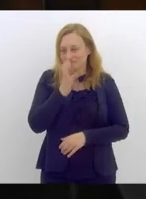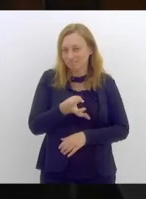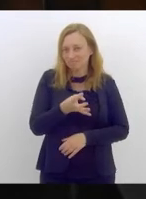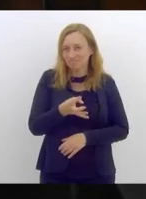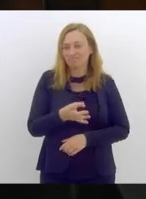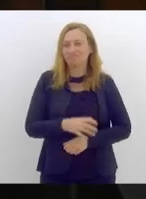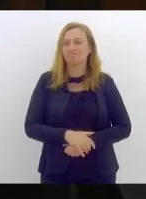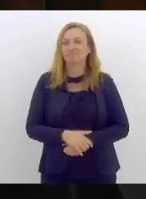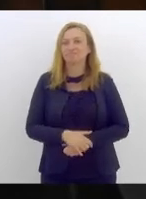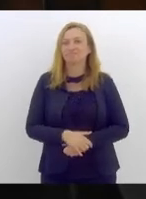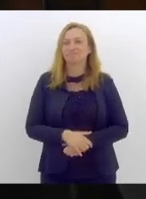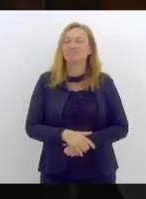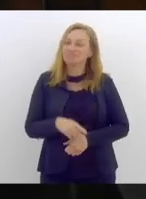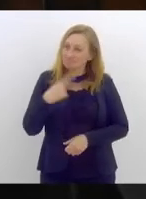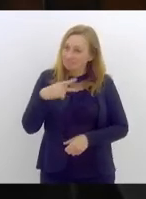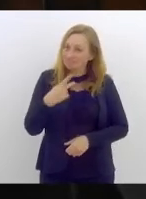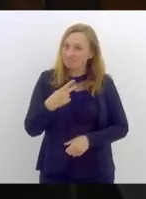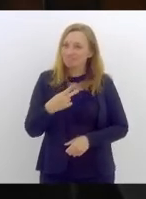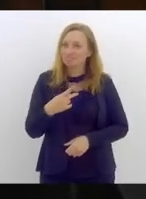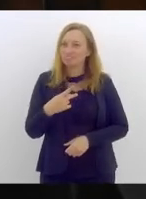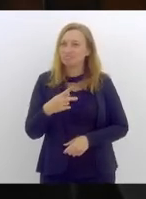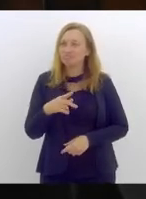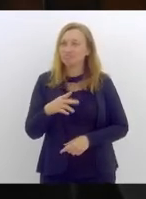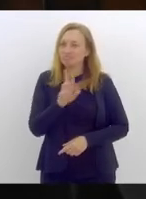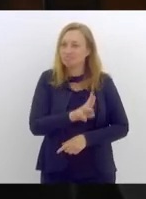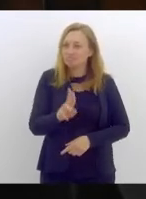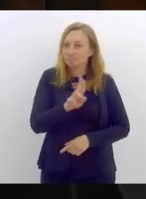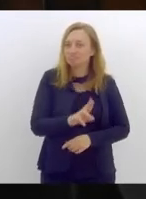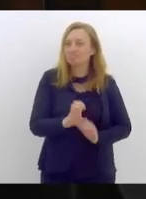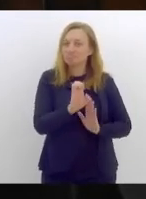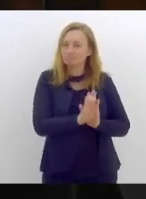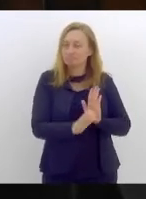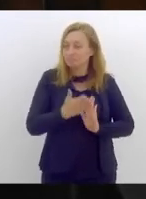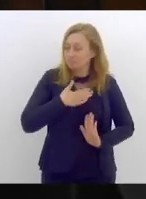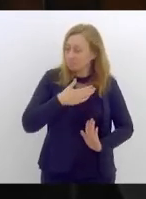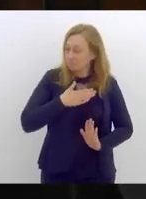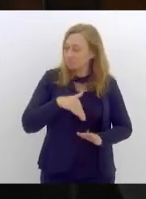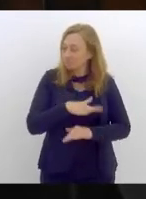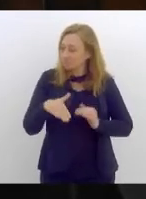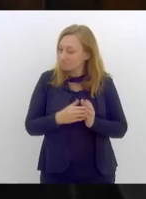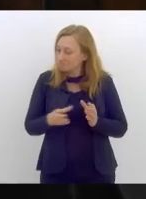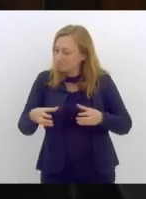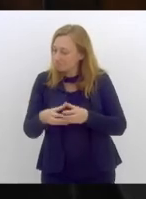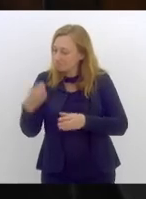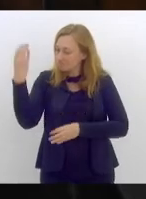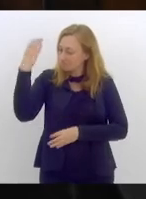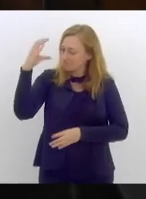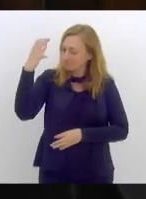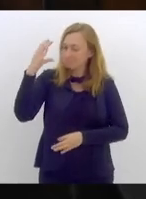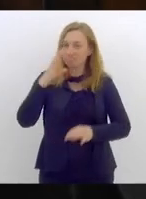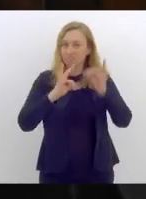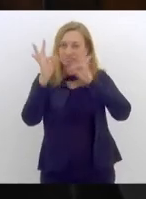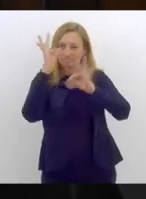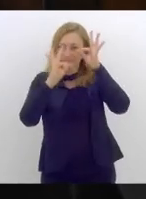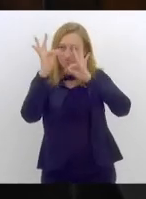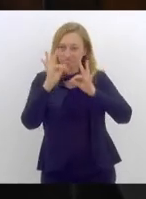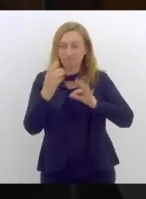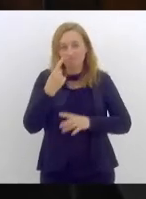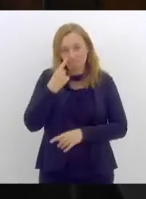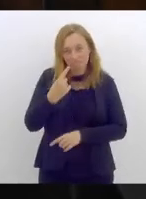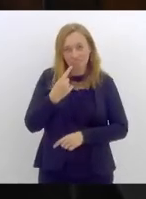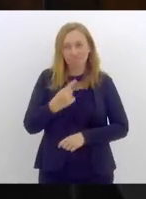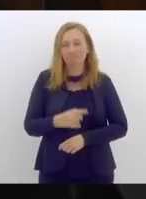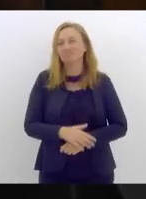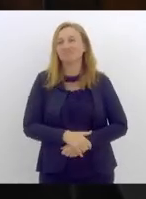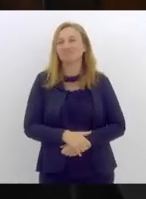repudiar e dizer que será objeto de emenda de minha parte quem sabe de toda a comissão de ciência e tecnologia é que a gente reverta